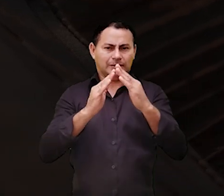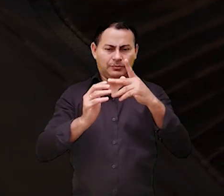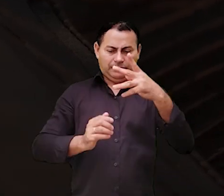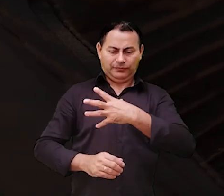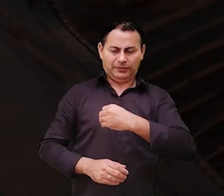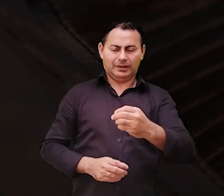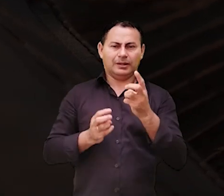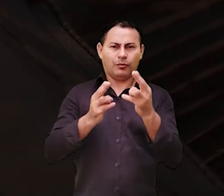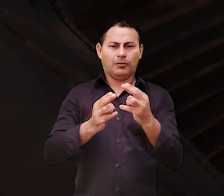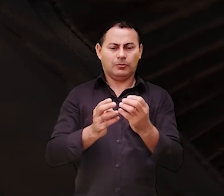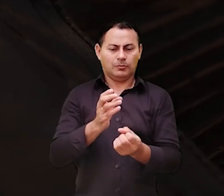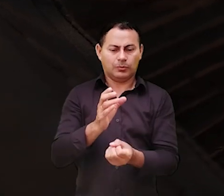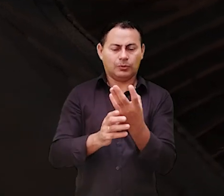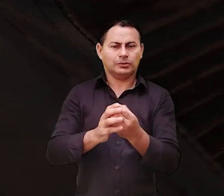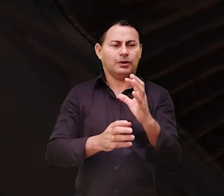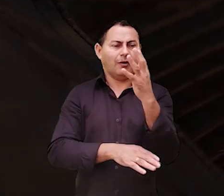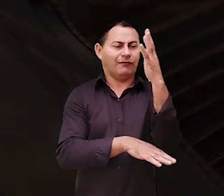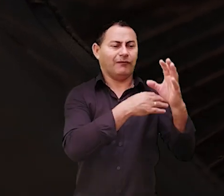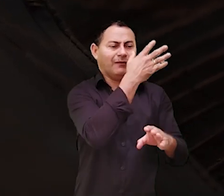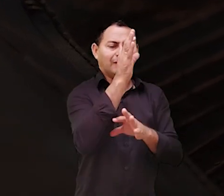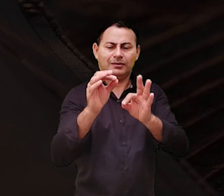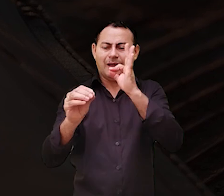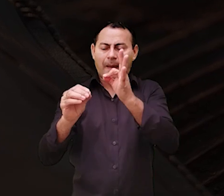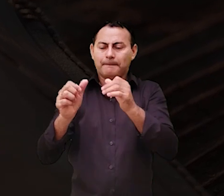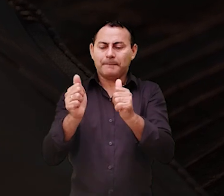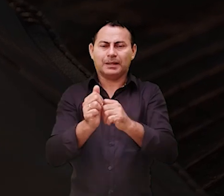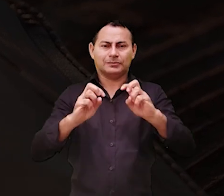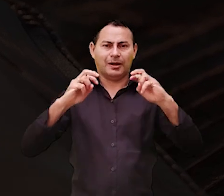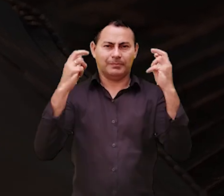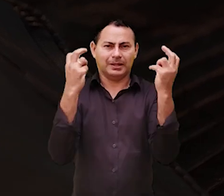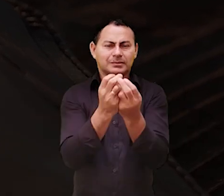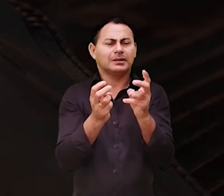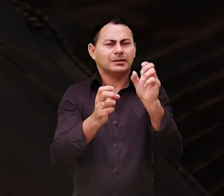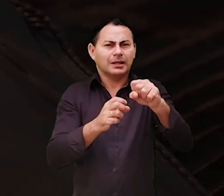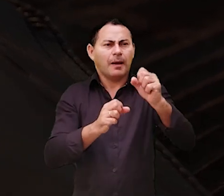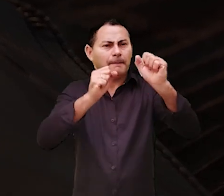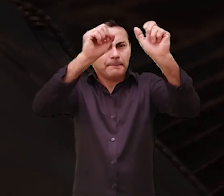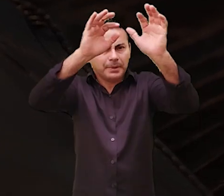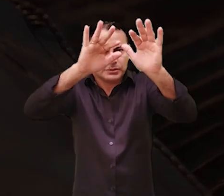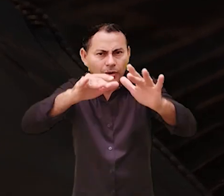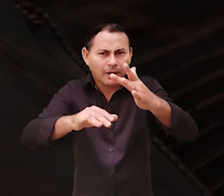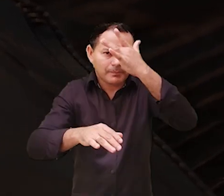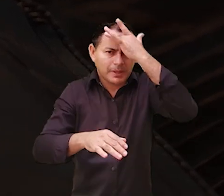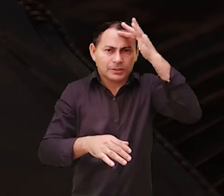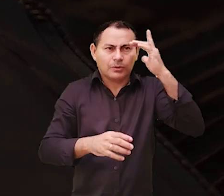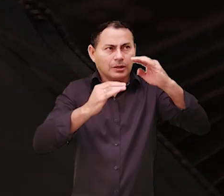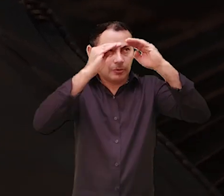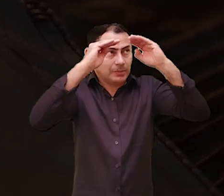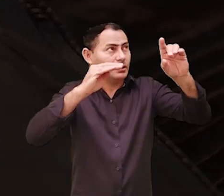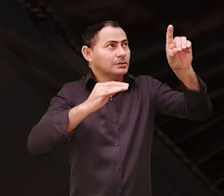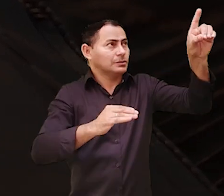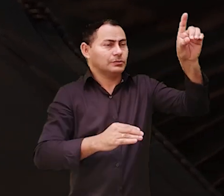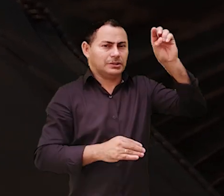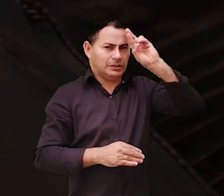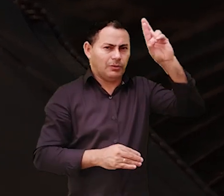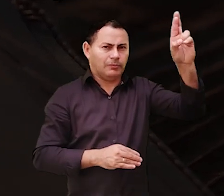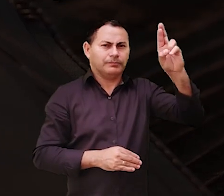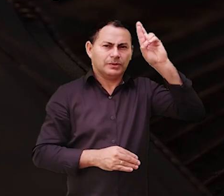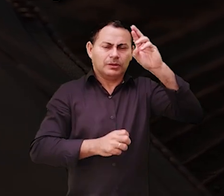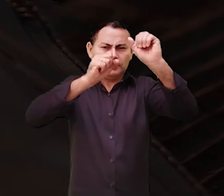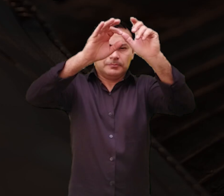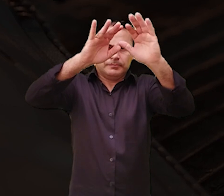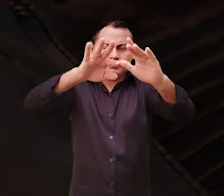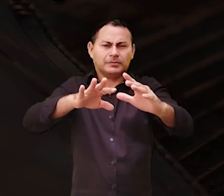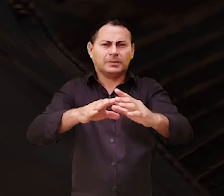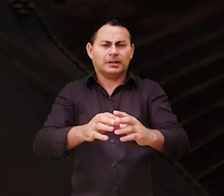casa. Seus filhos serão como brotos de oliveira ao redor de sua mesa. Assim será abençoado o homem que teme ao Senhor.